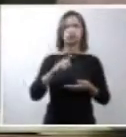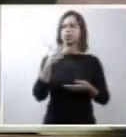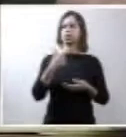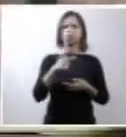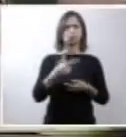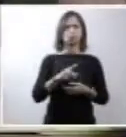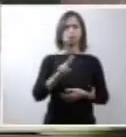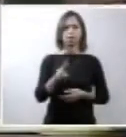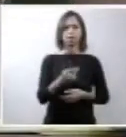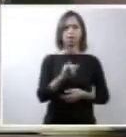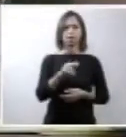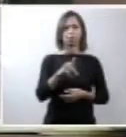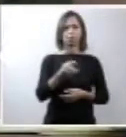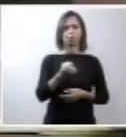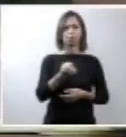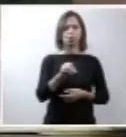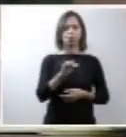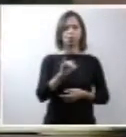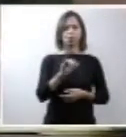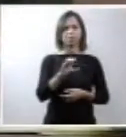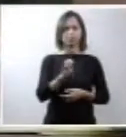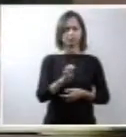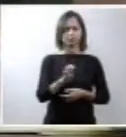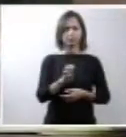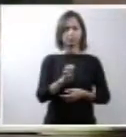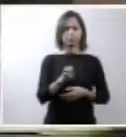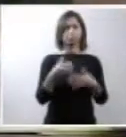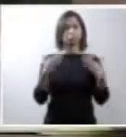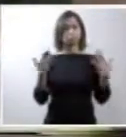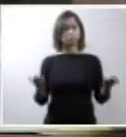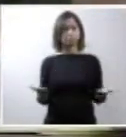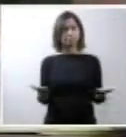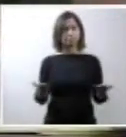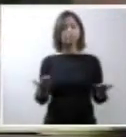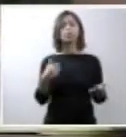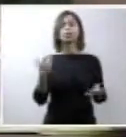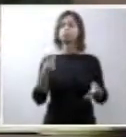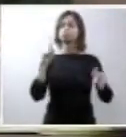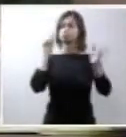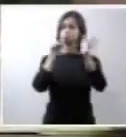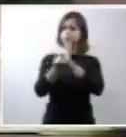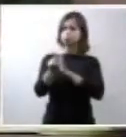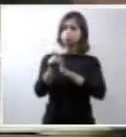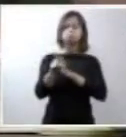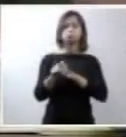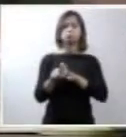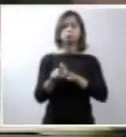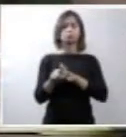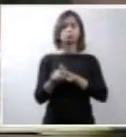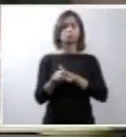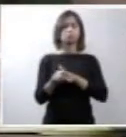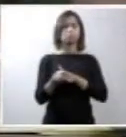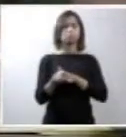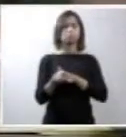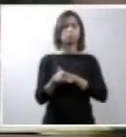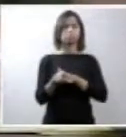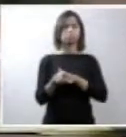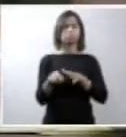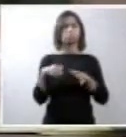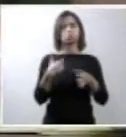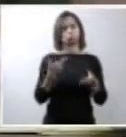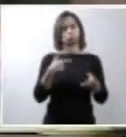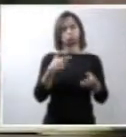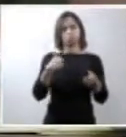hipófise, diferentemente do que a senhora expôs. Eu, então, gostaria, eu não estou em condições de fazer este debate